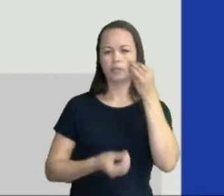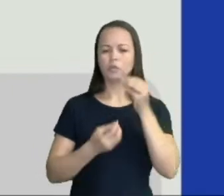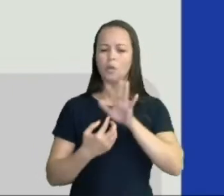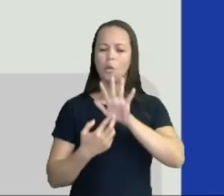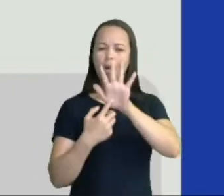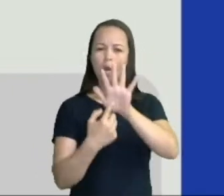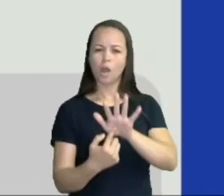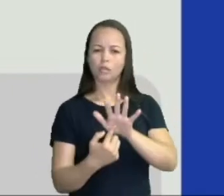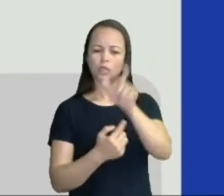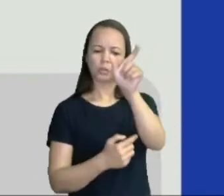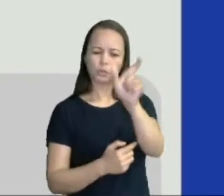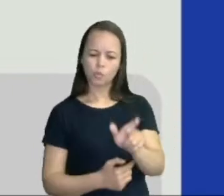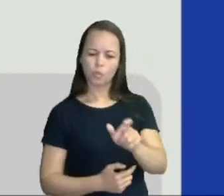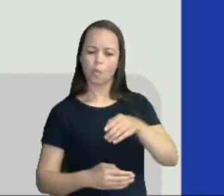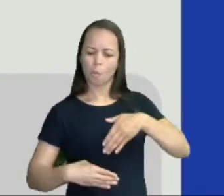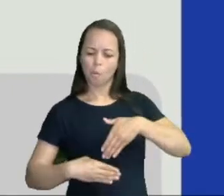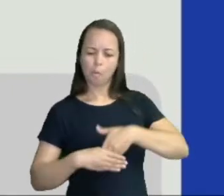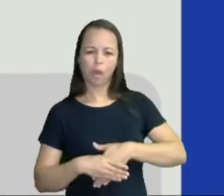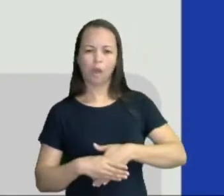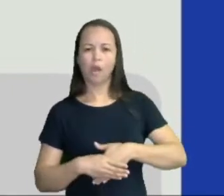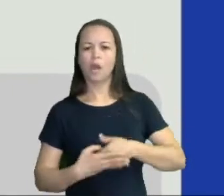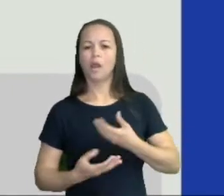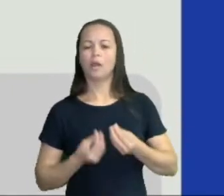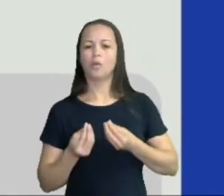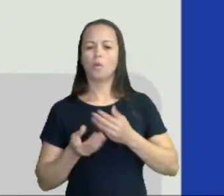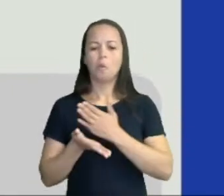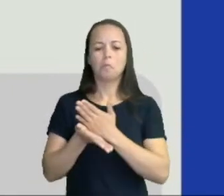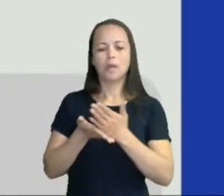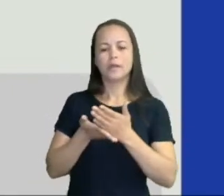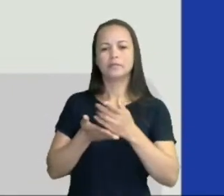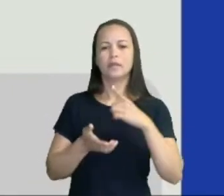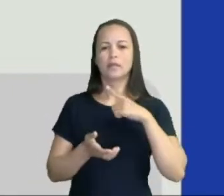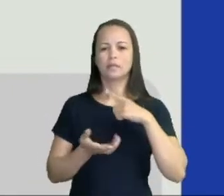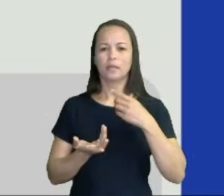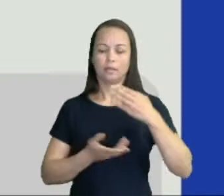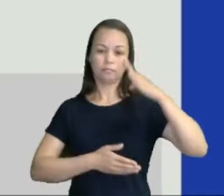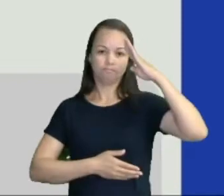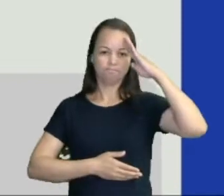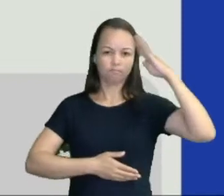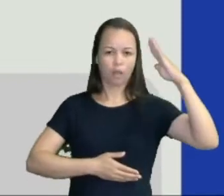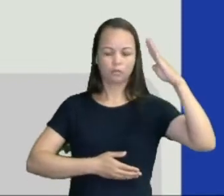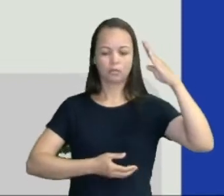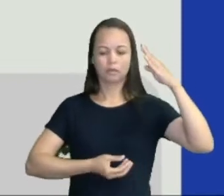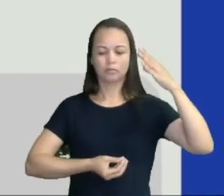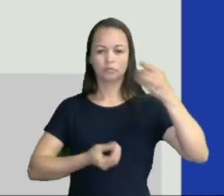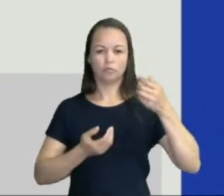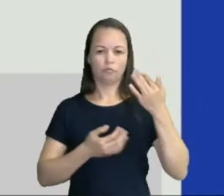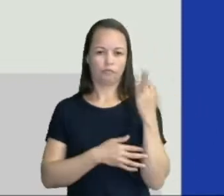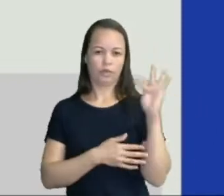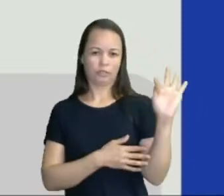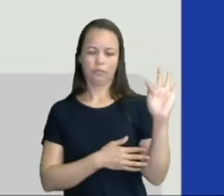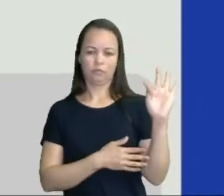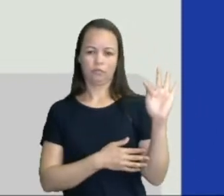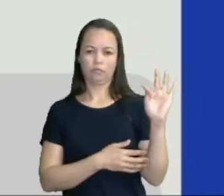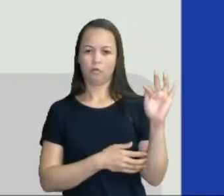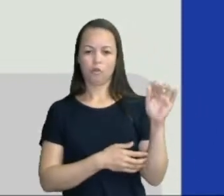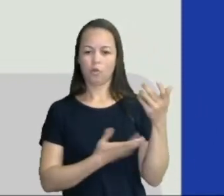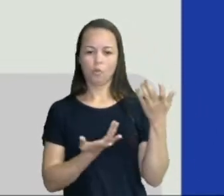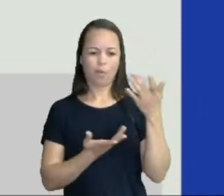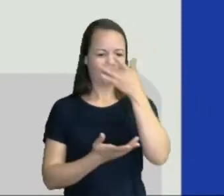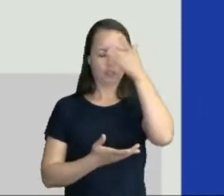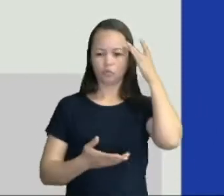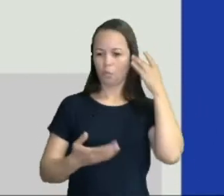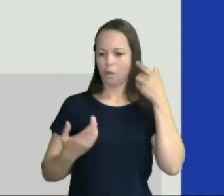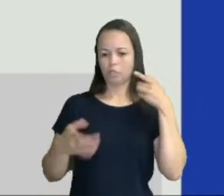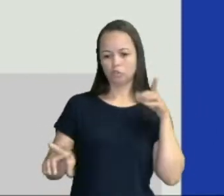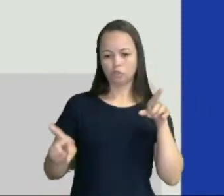Napoleão começa a ter ao entrar para o exército francês. Não foi alguém que chegou do